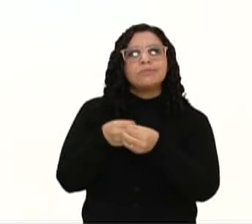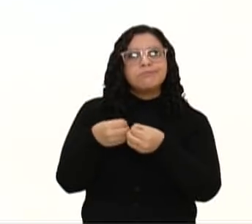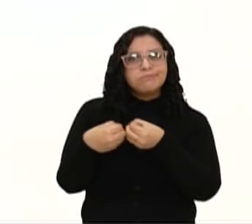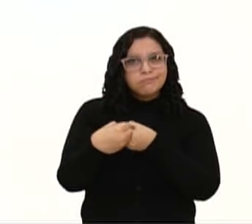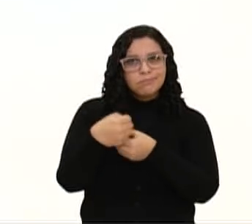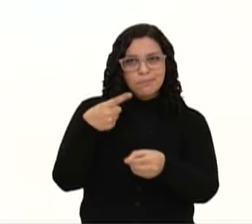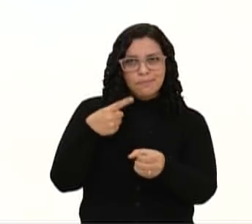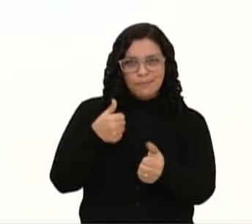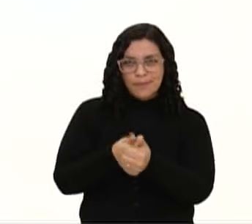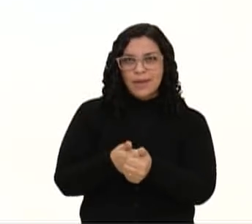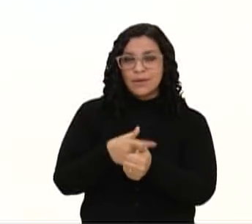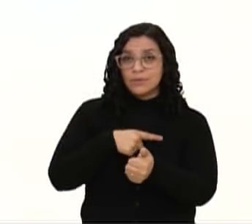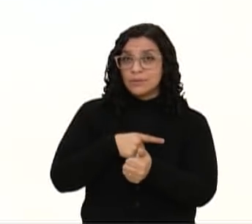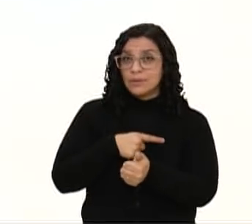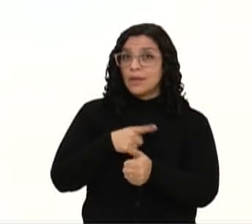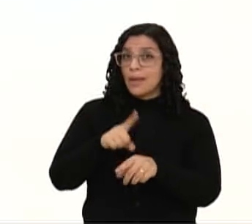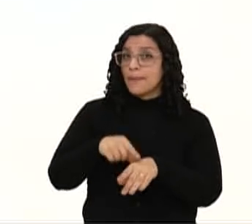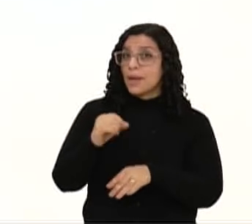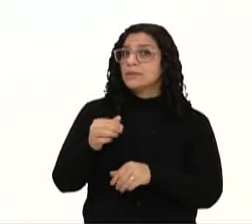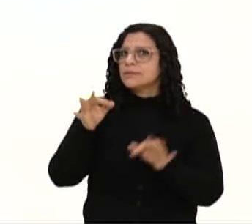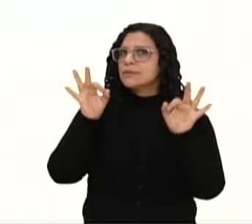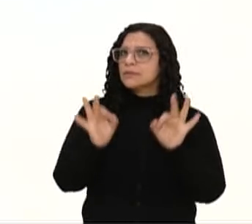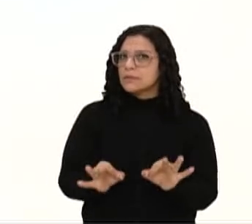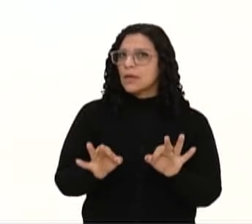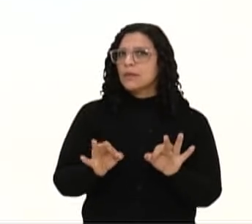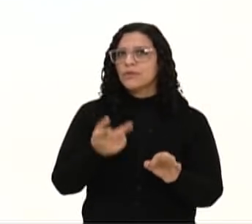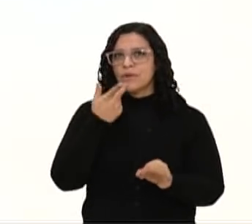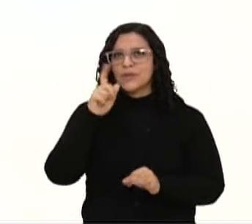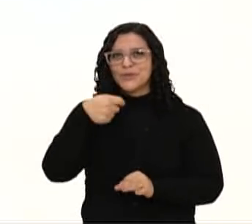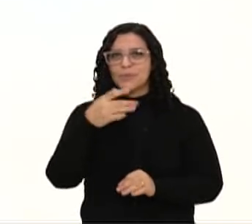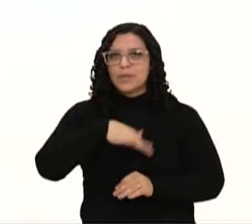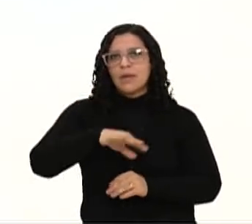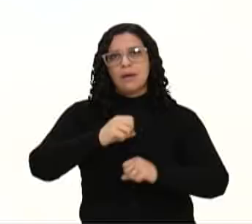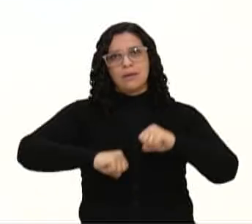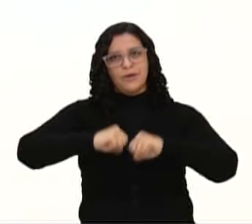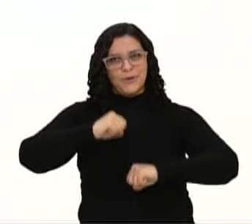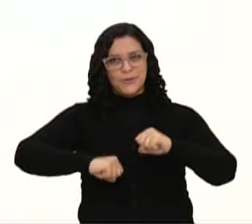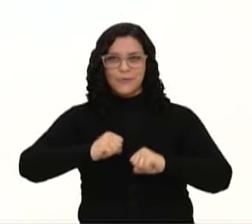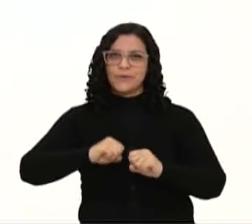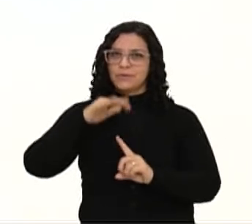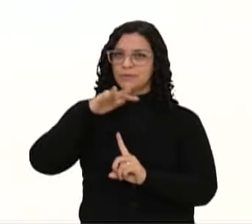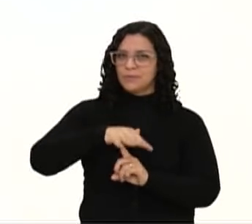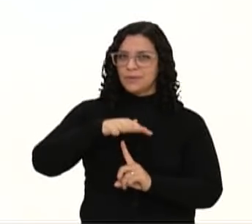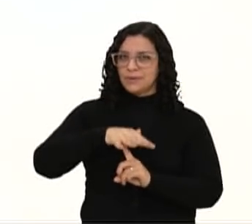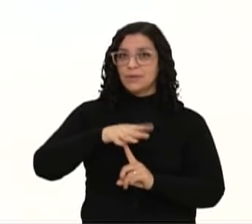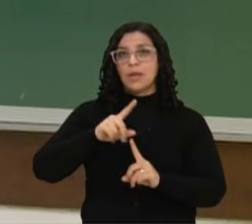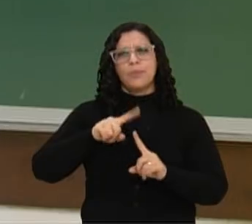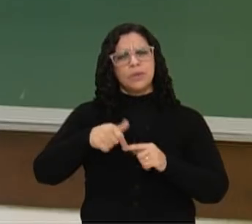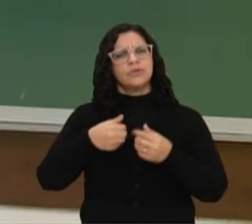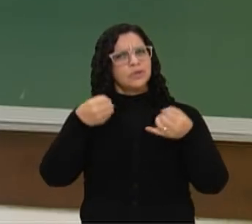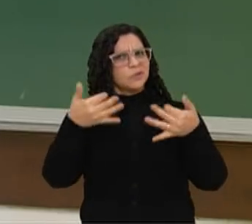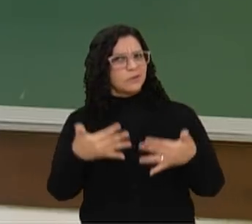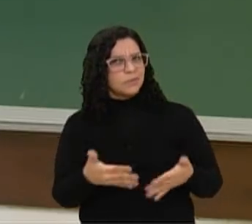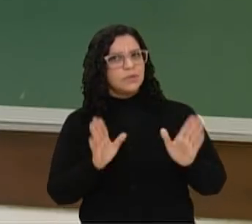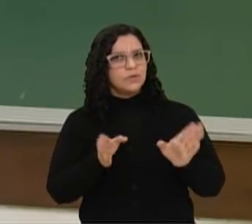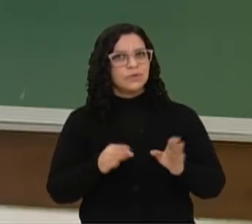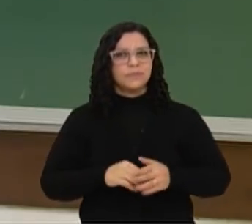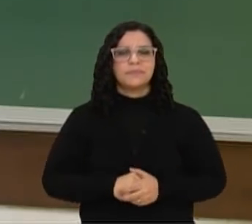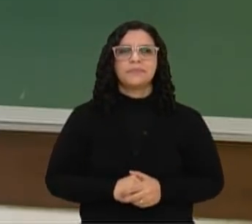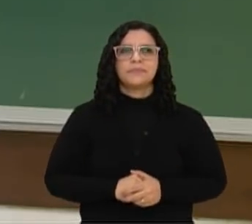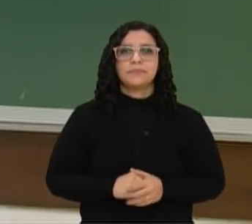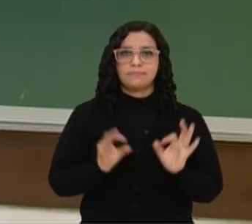de Curitiba. Isso é uma afirmação correta em relação ao setor industrial do Paraná dentro daquilo que a gente tinha